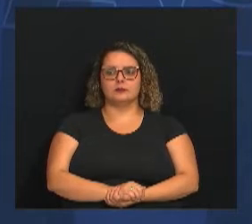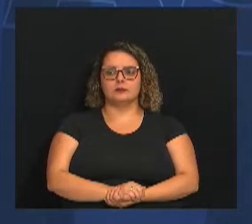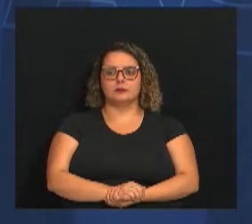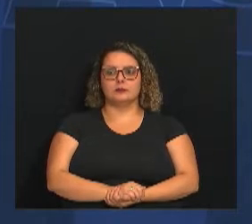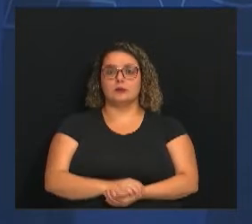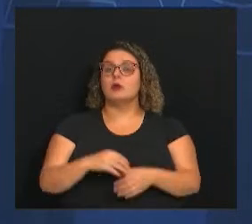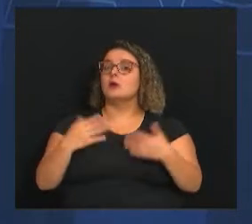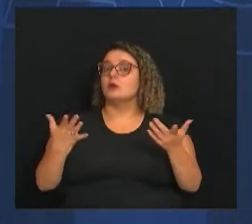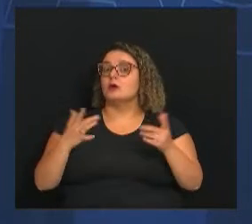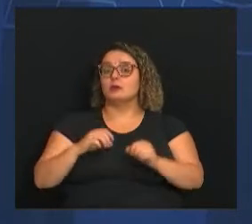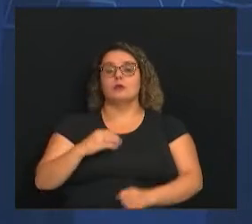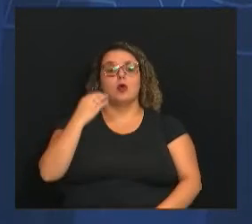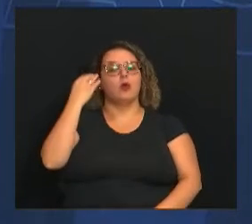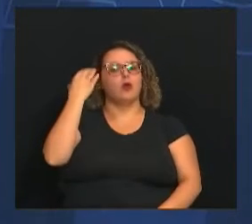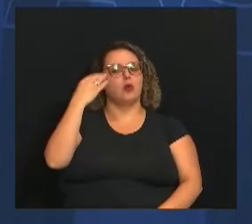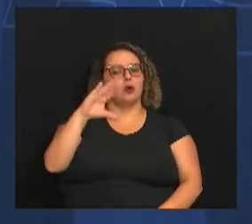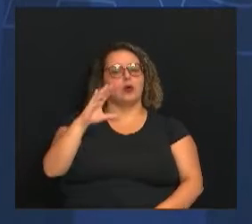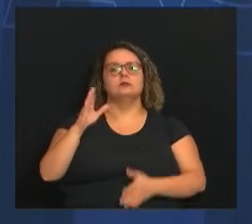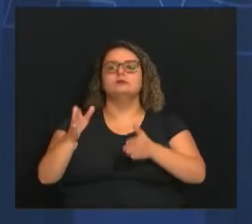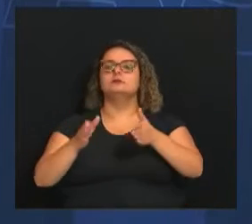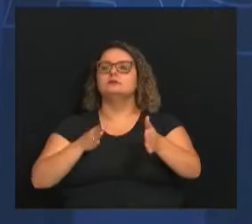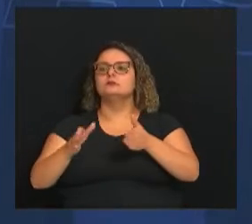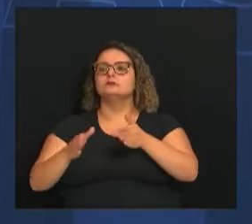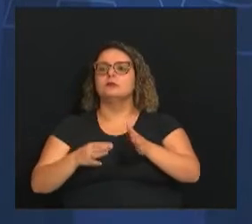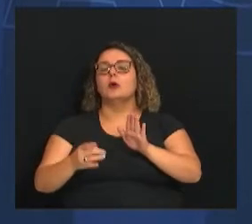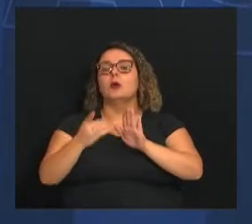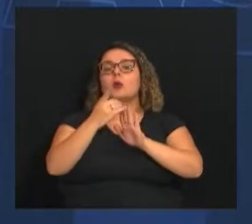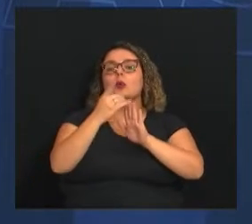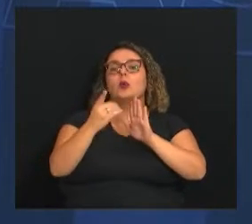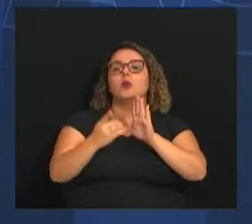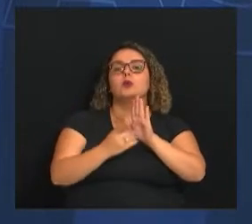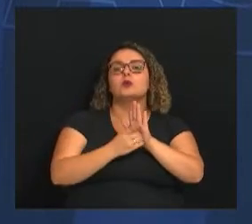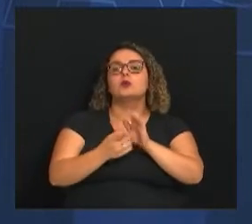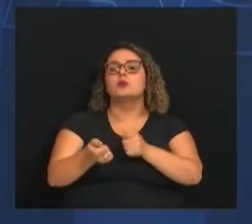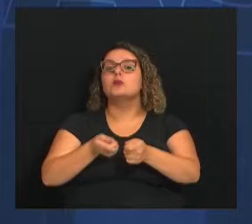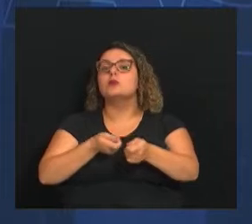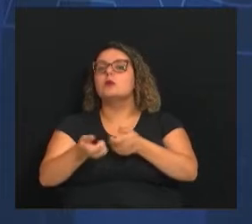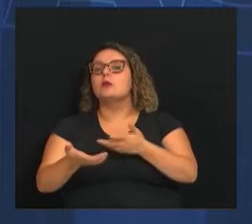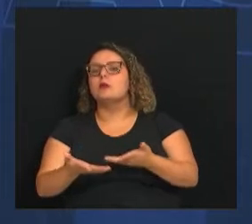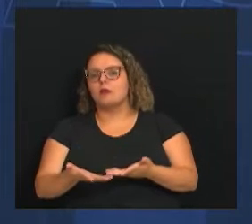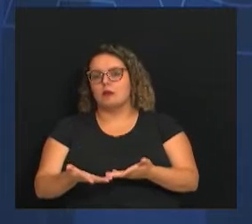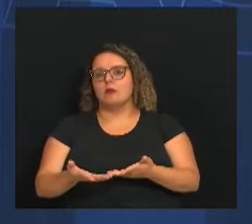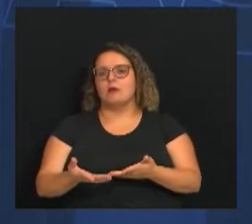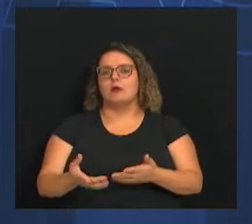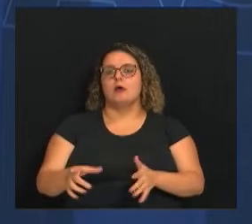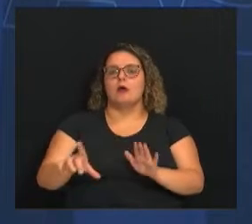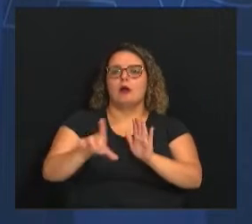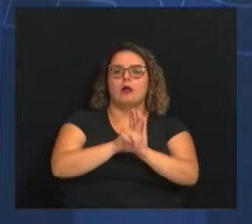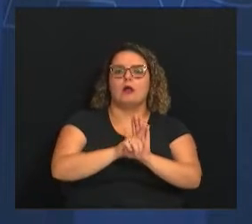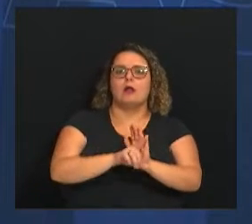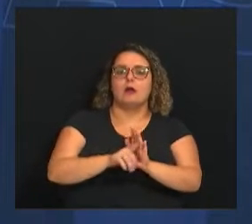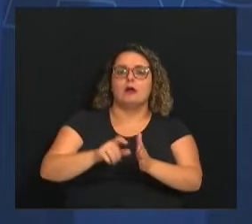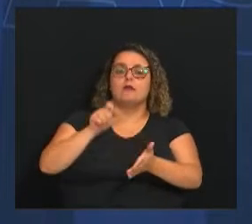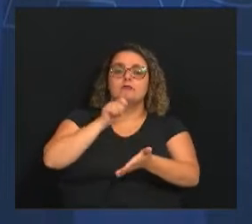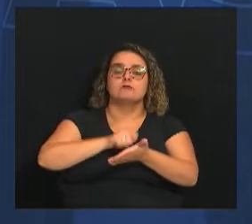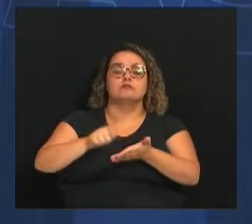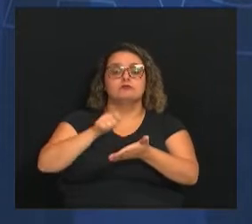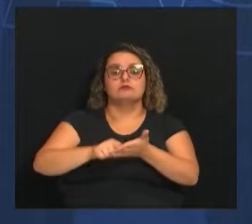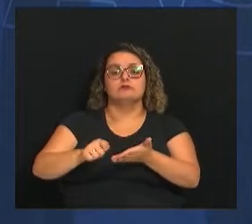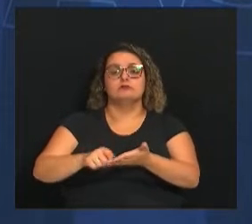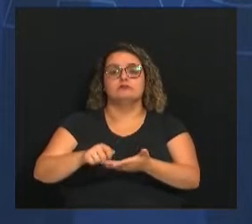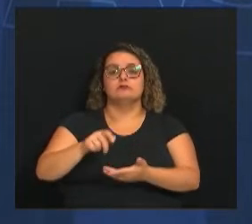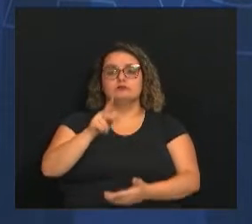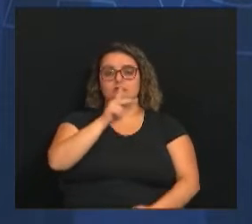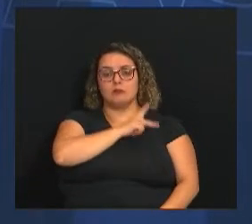Foi publicado recentemente o decreto que regulamenta a lei de autoria do vereador e presidente da Câmara, Zé